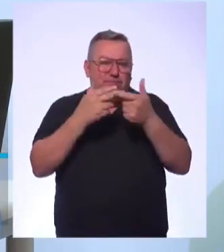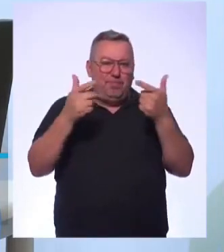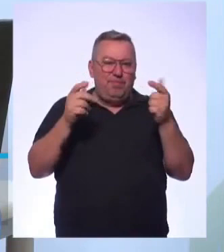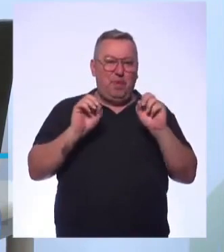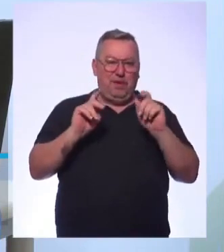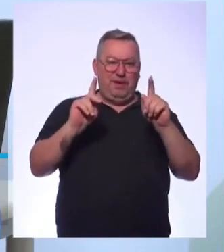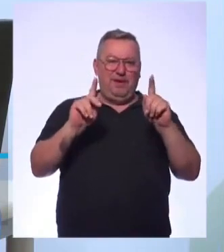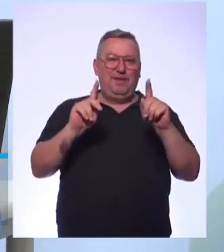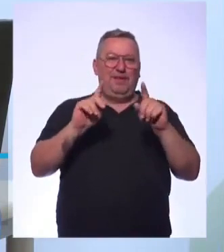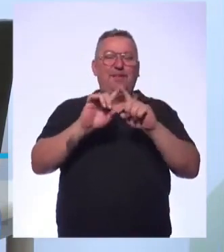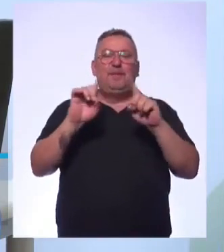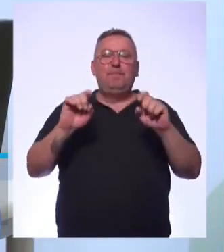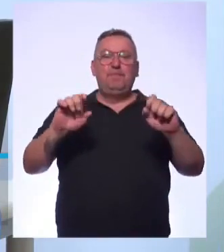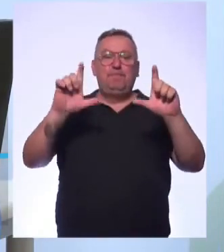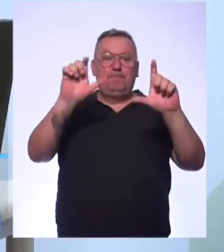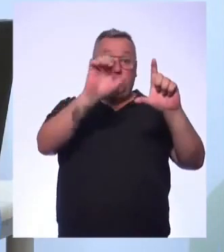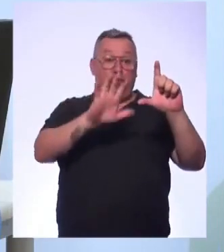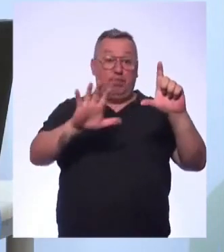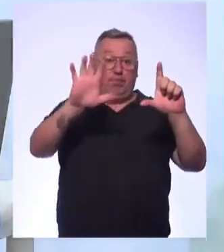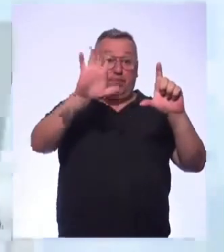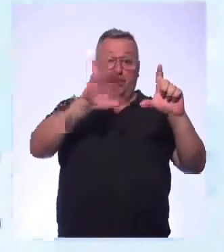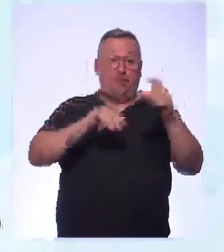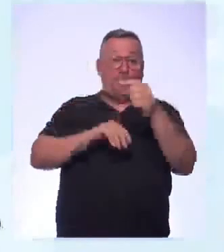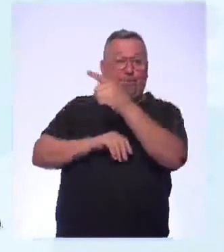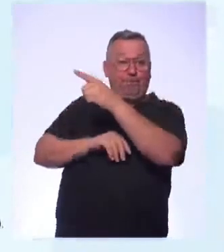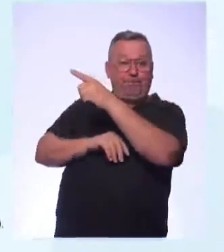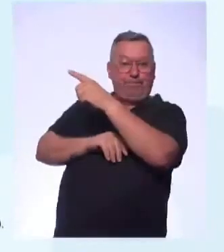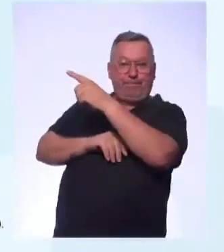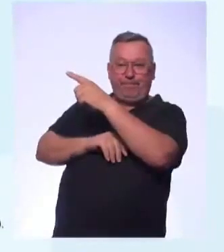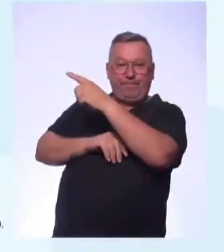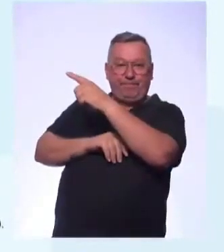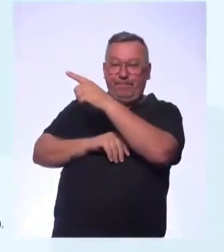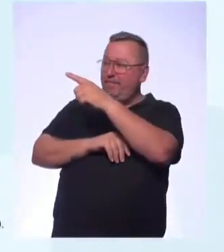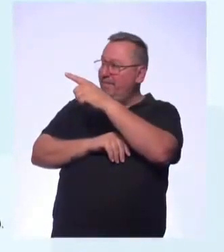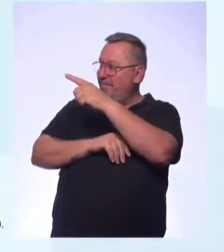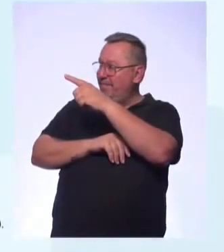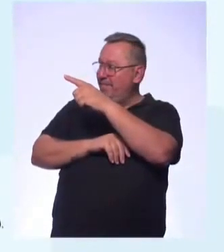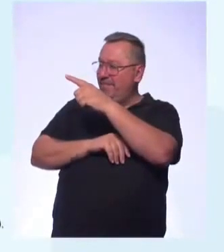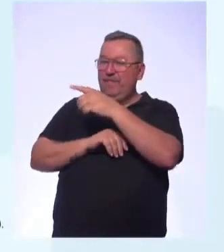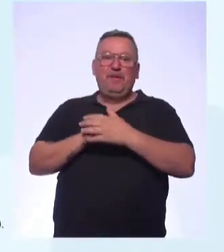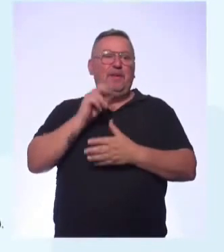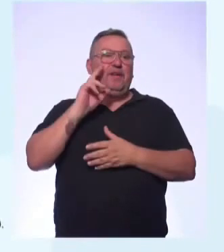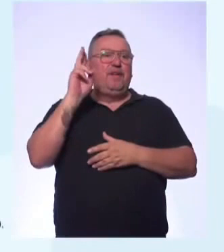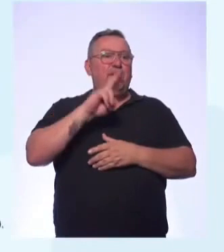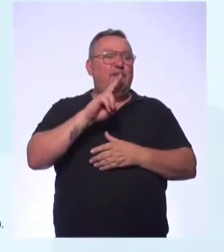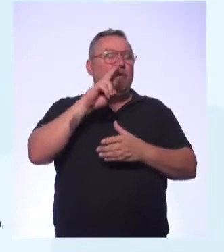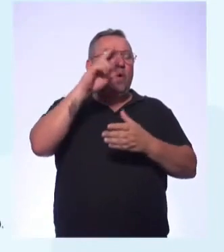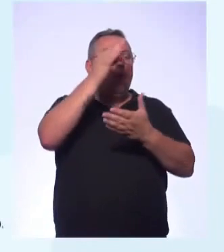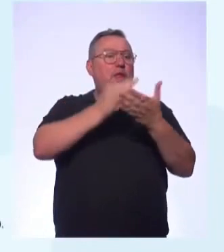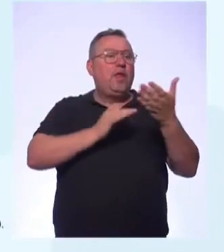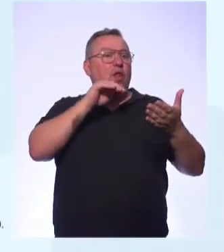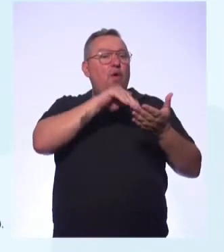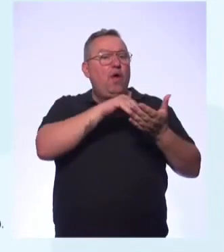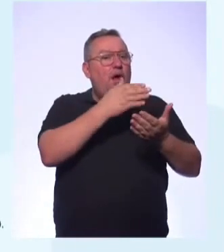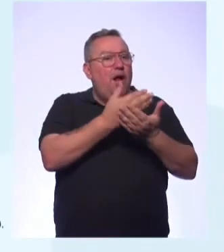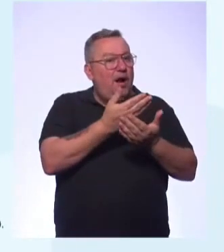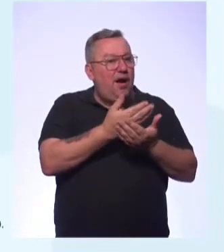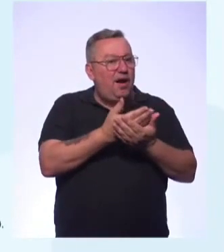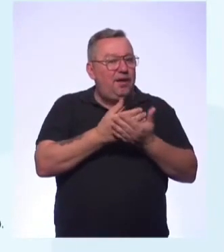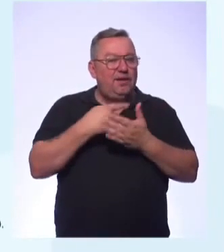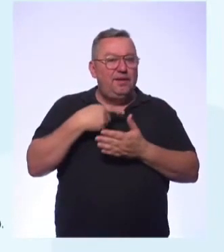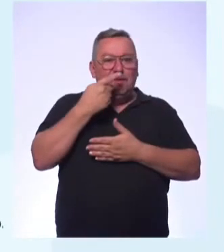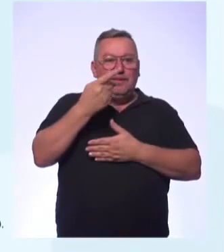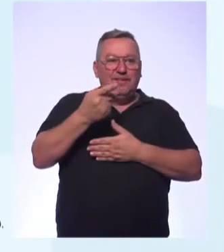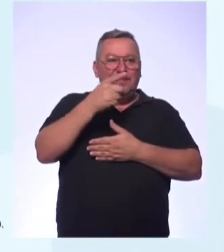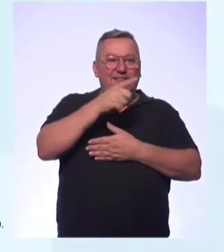Então, coloca aí a imagem na tela. Imagem na tela, retomando o texto que nós vimos lá no finalzinho da aula, que eu falei até que